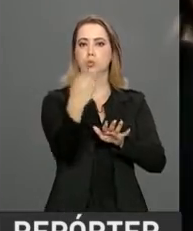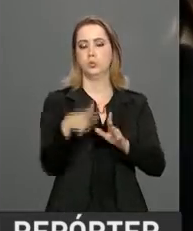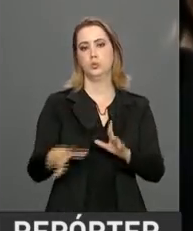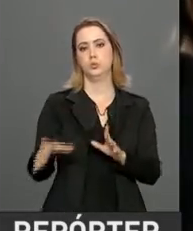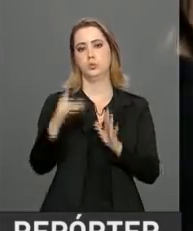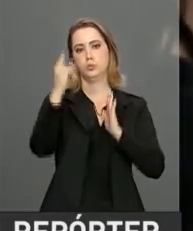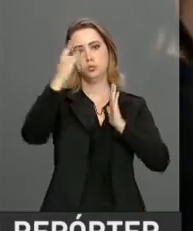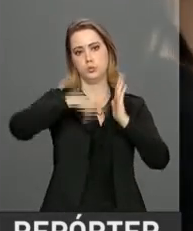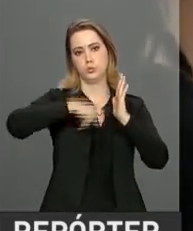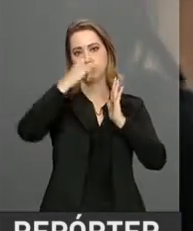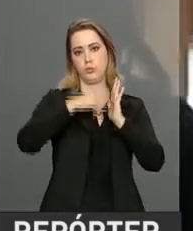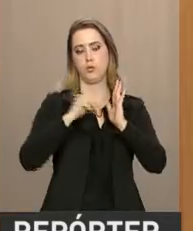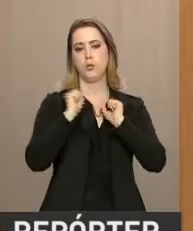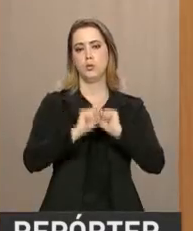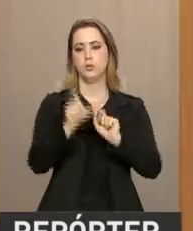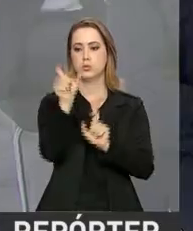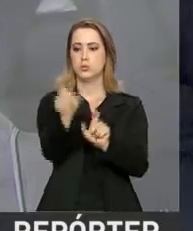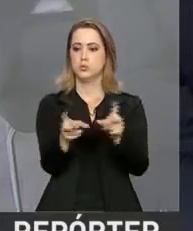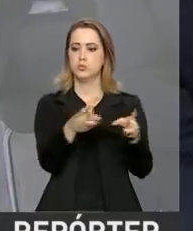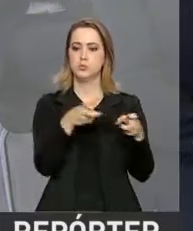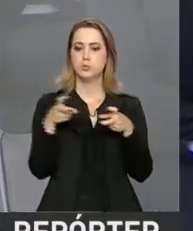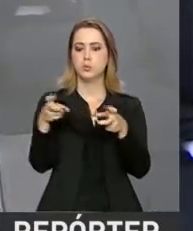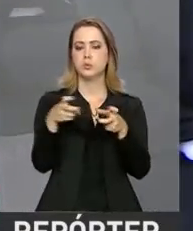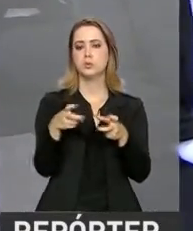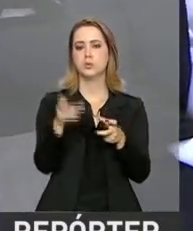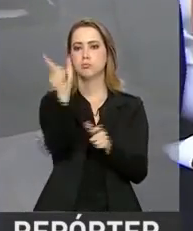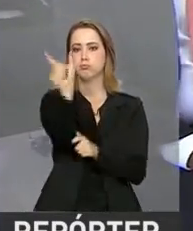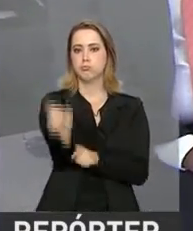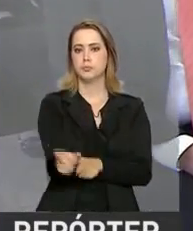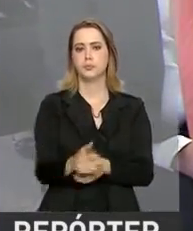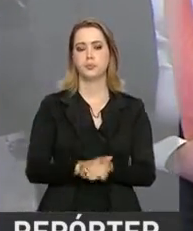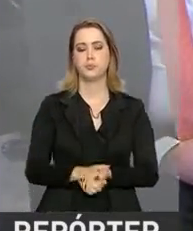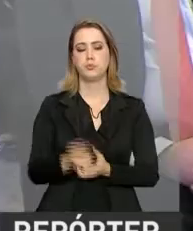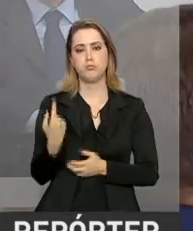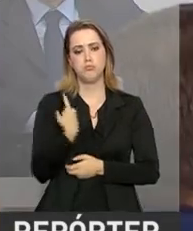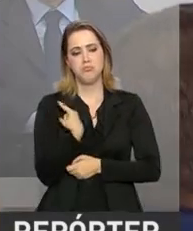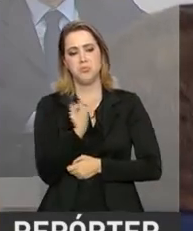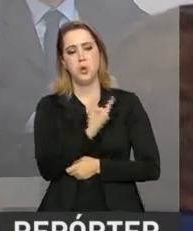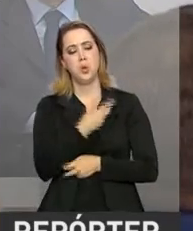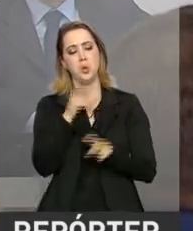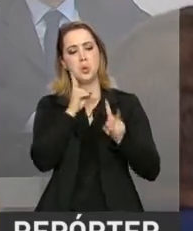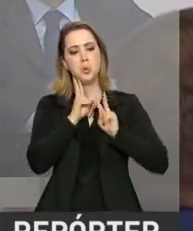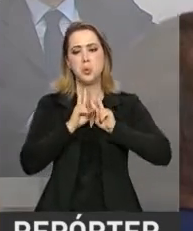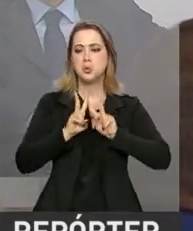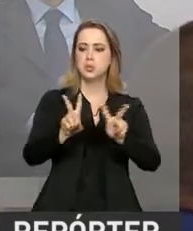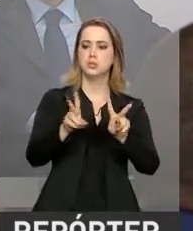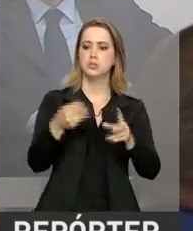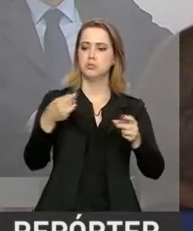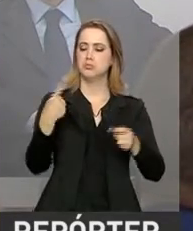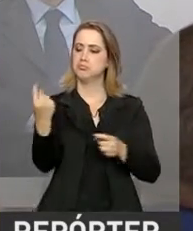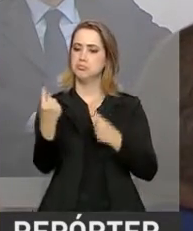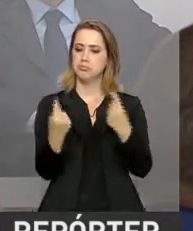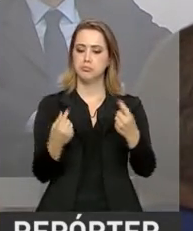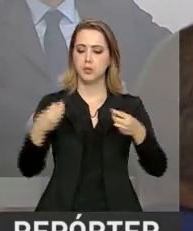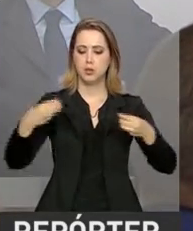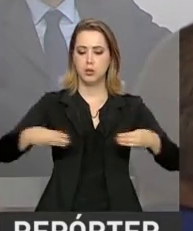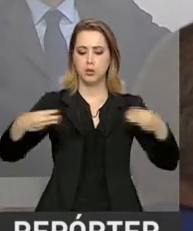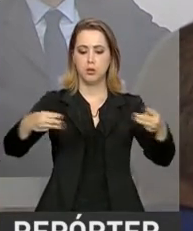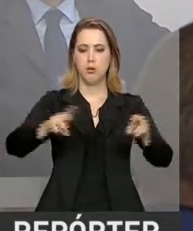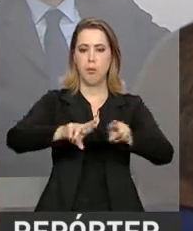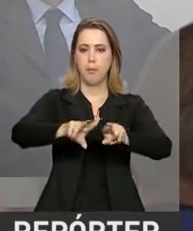dos brasileiros constatamos em cada ministério centenas de bancos